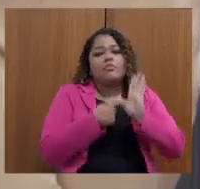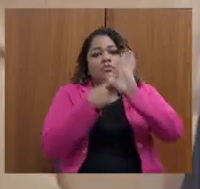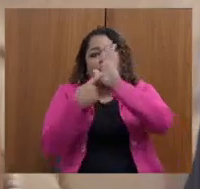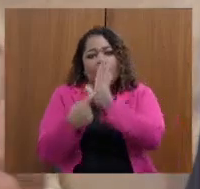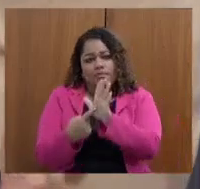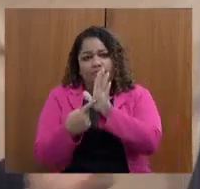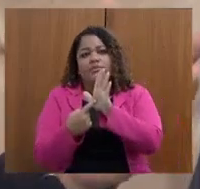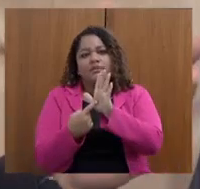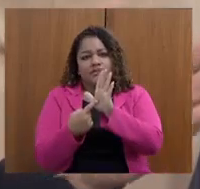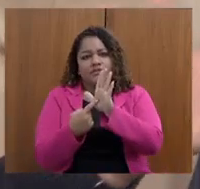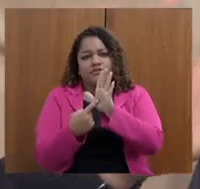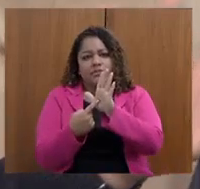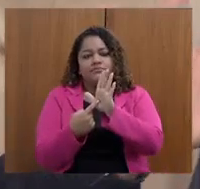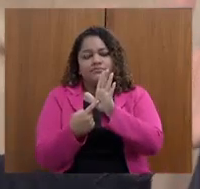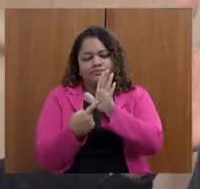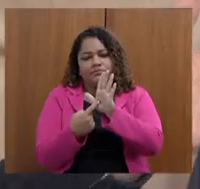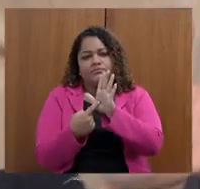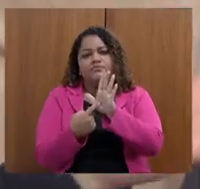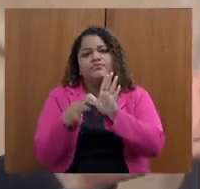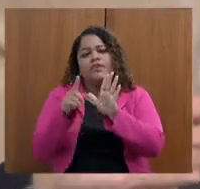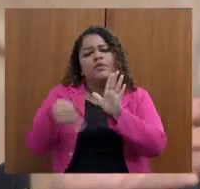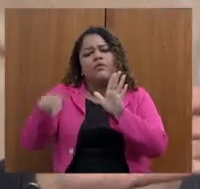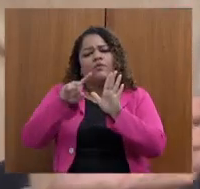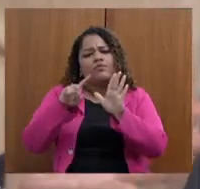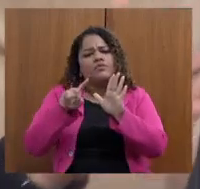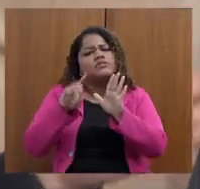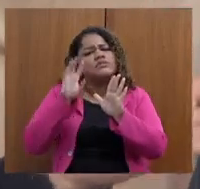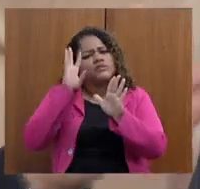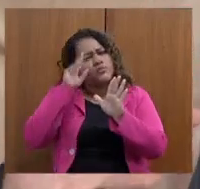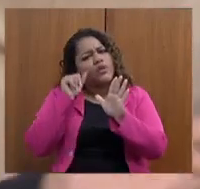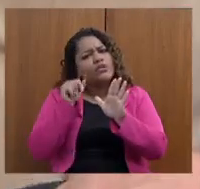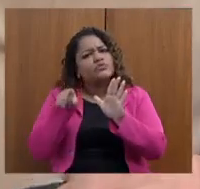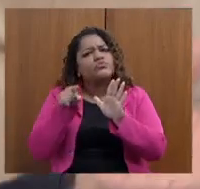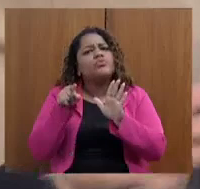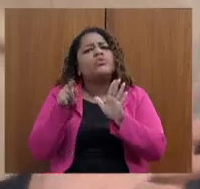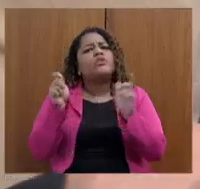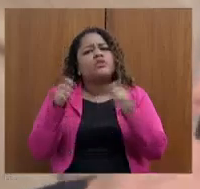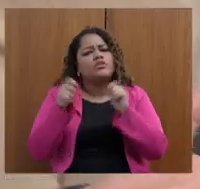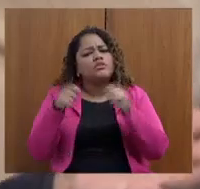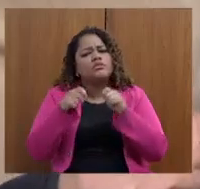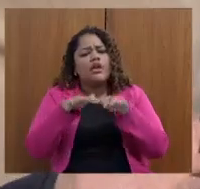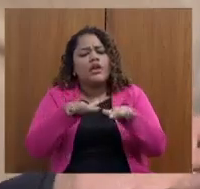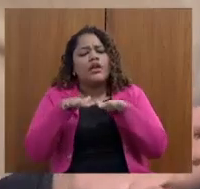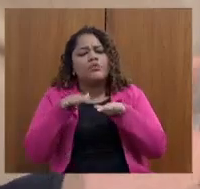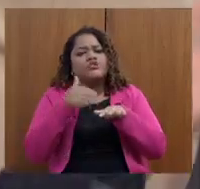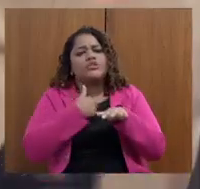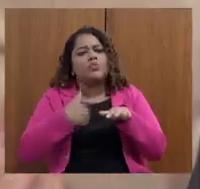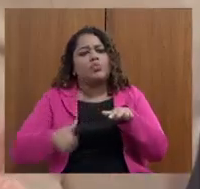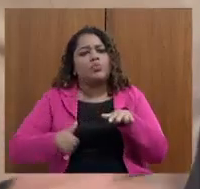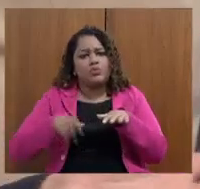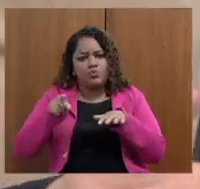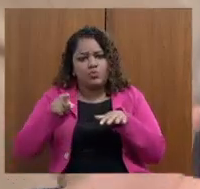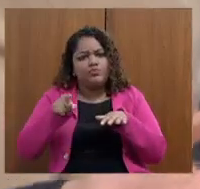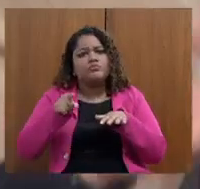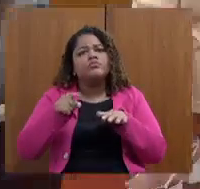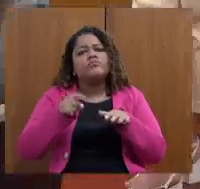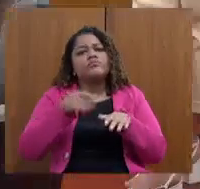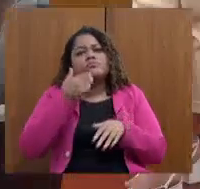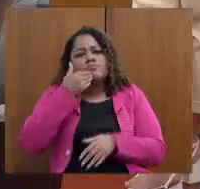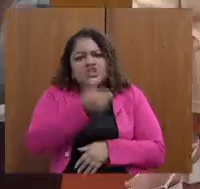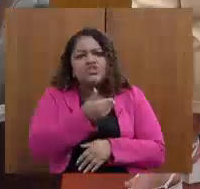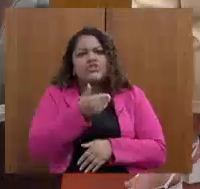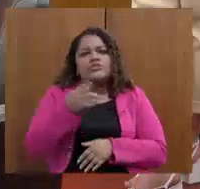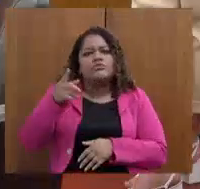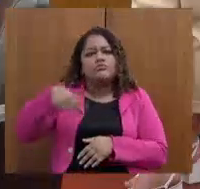folgo a dizer que vocês devem pedir audiências públicas até mesmo para poder dar uma oportunidade à sociedade